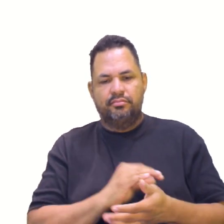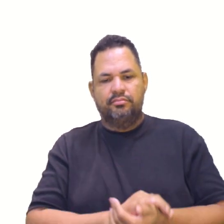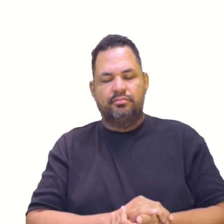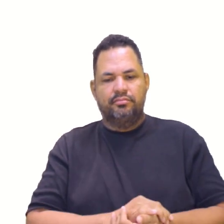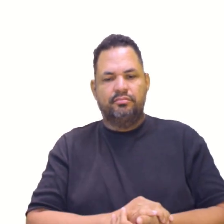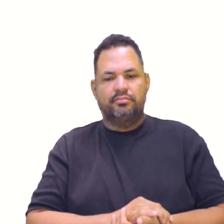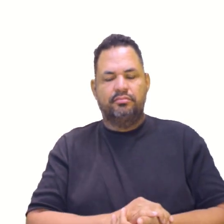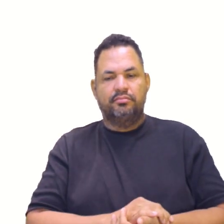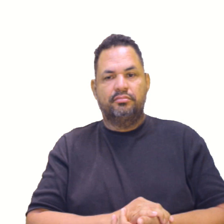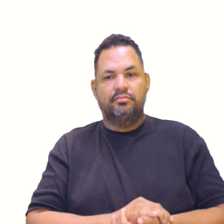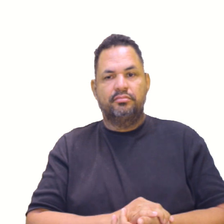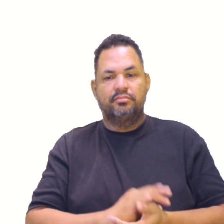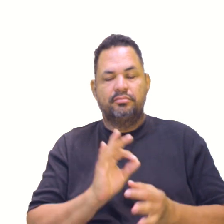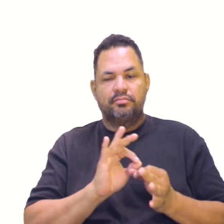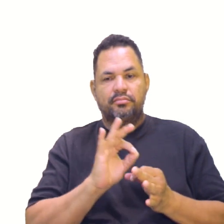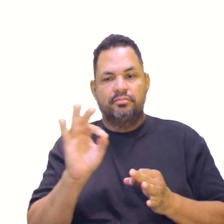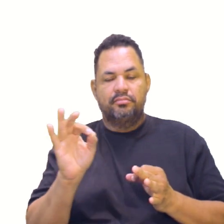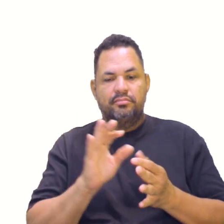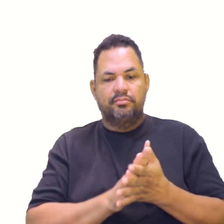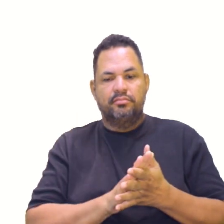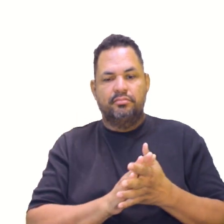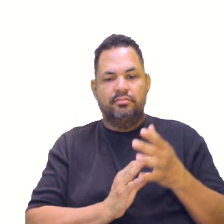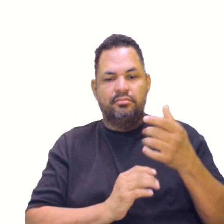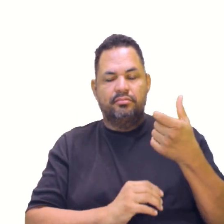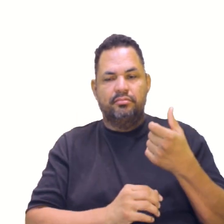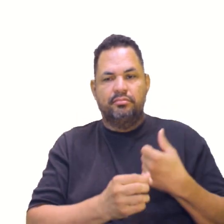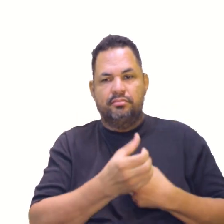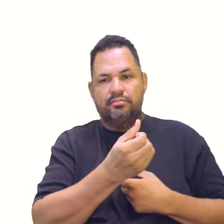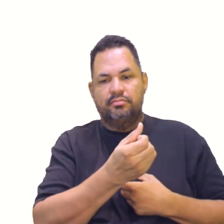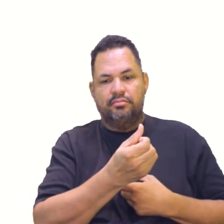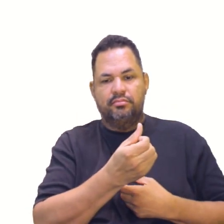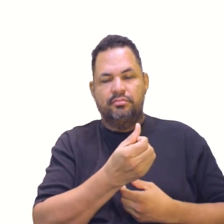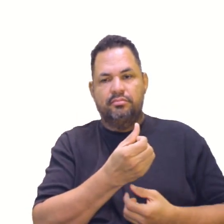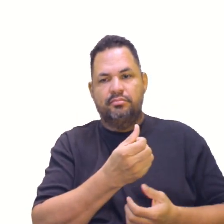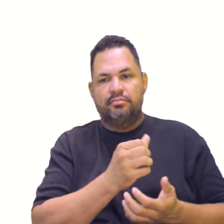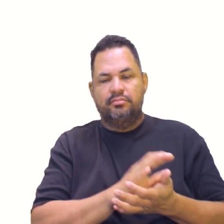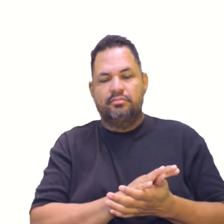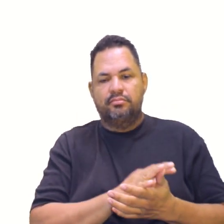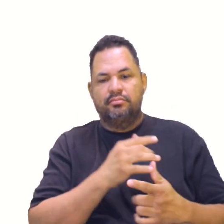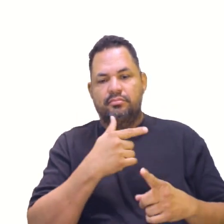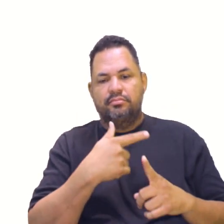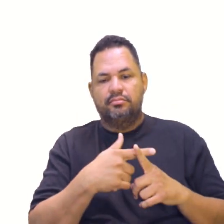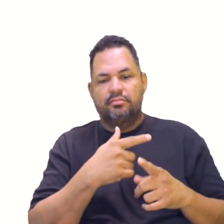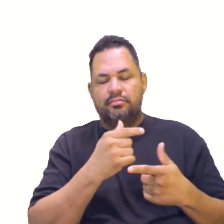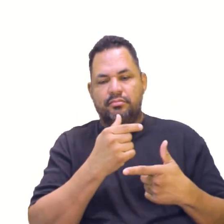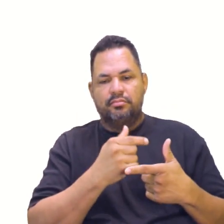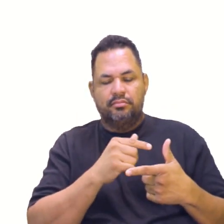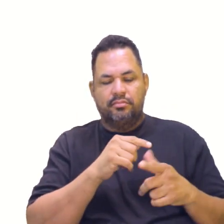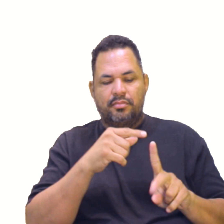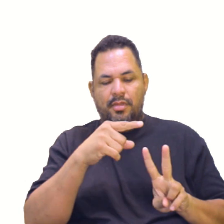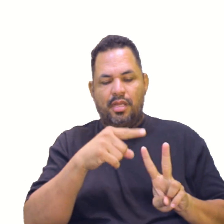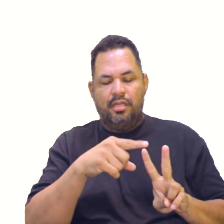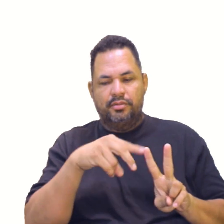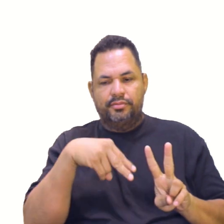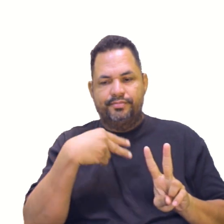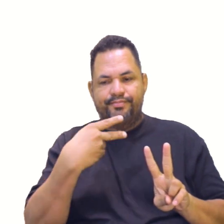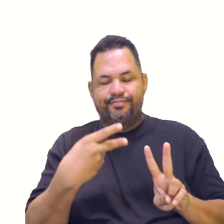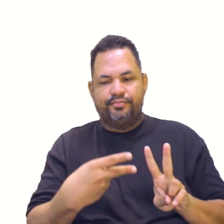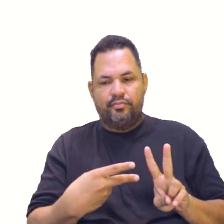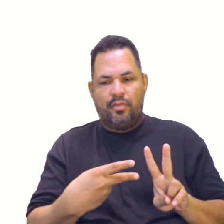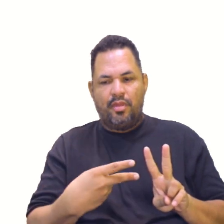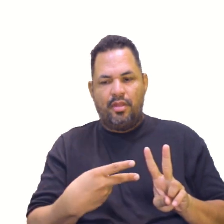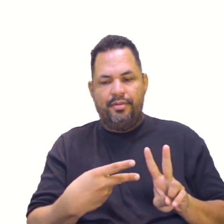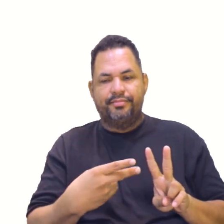lá em cima. A distância vai ser, na verdade, 6 positivo por conta do módulo, dividido por raiz de 2. Vamos